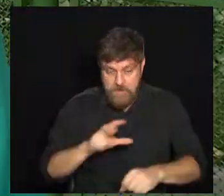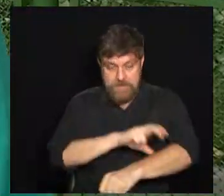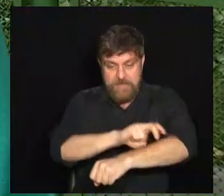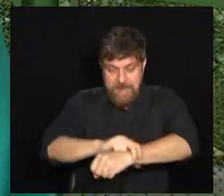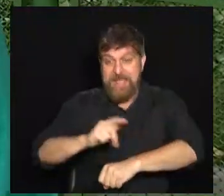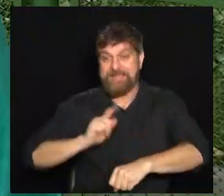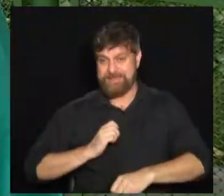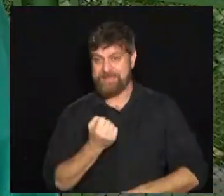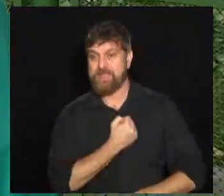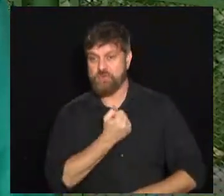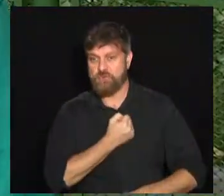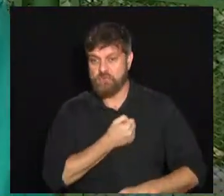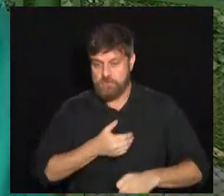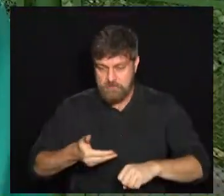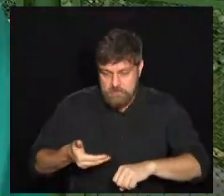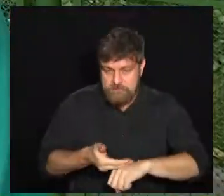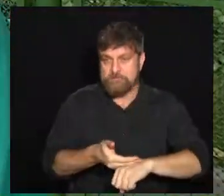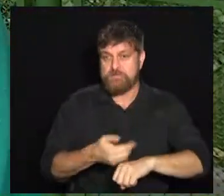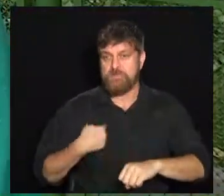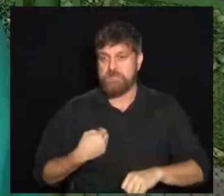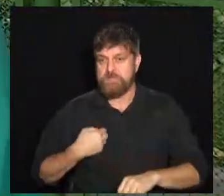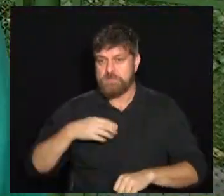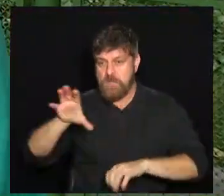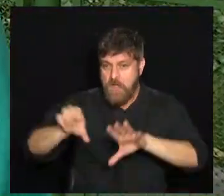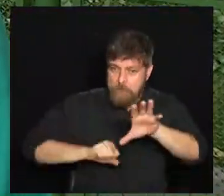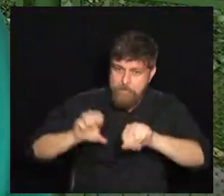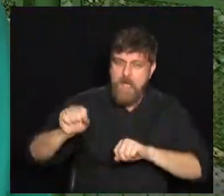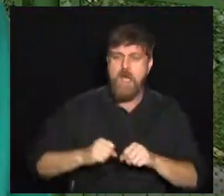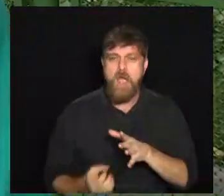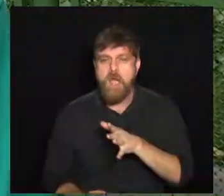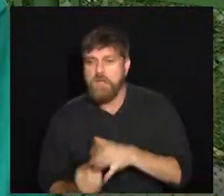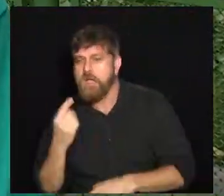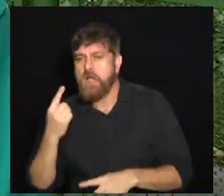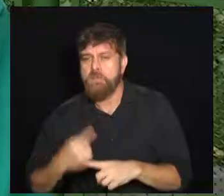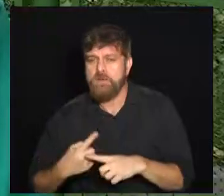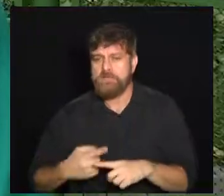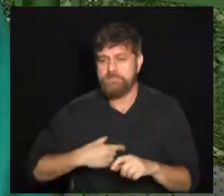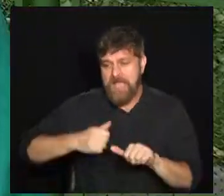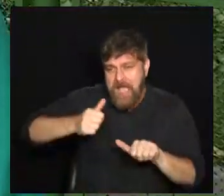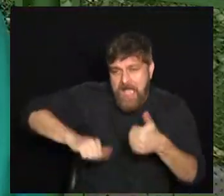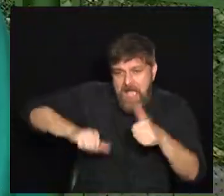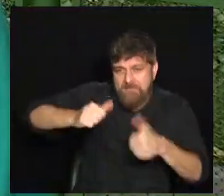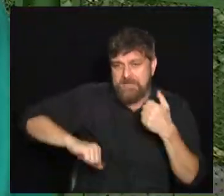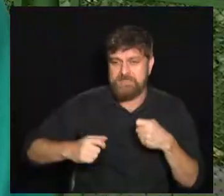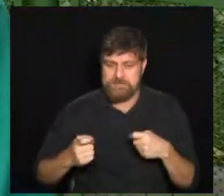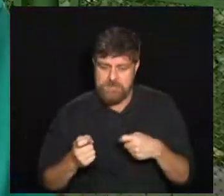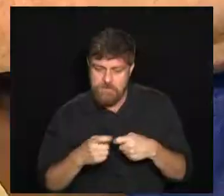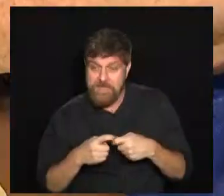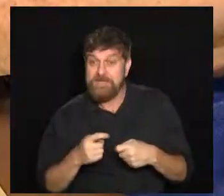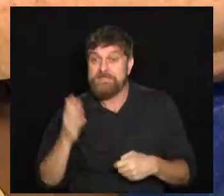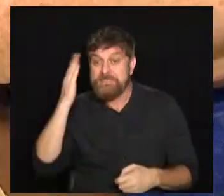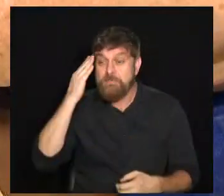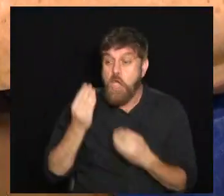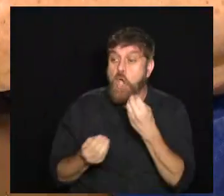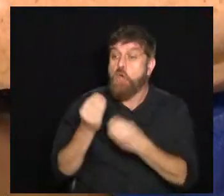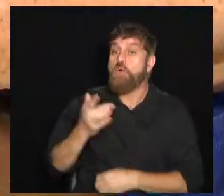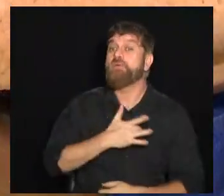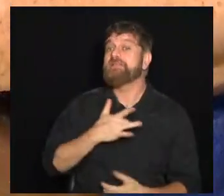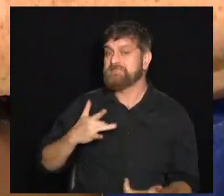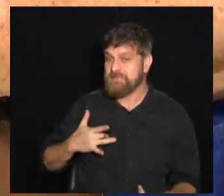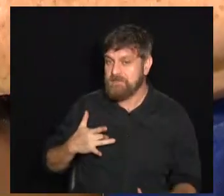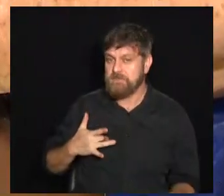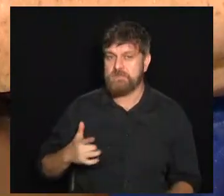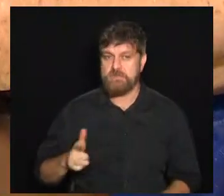À medida que a gente vai capturando o animal por algum motivo, seja para alguma avaliação médica da saúde do animal, a gente